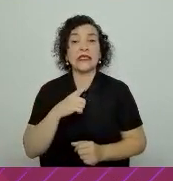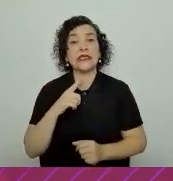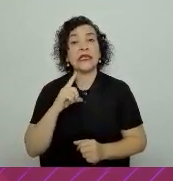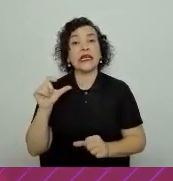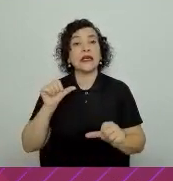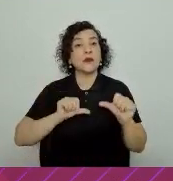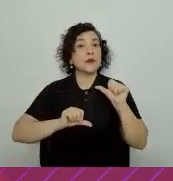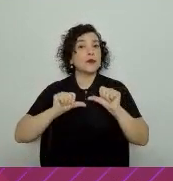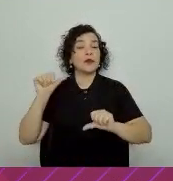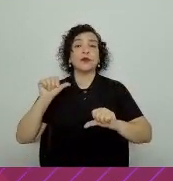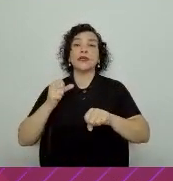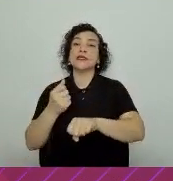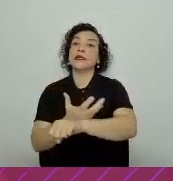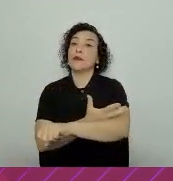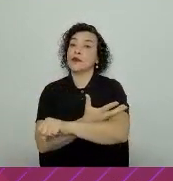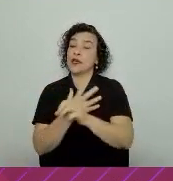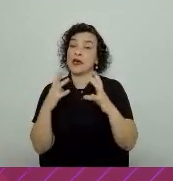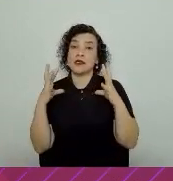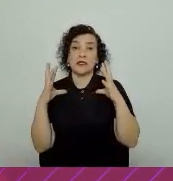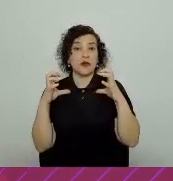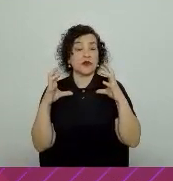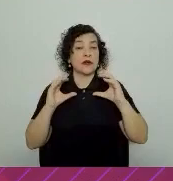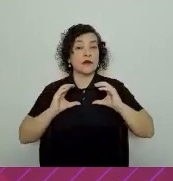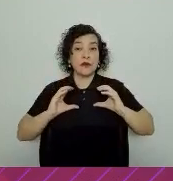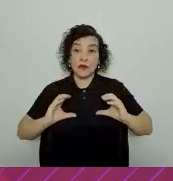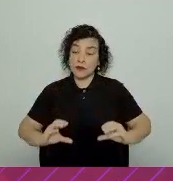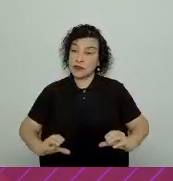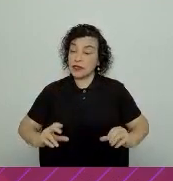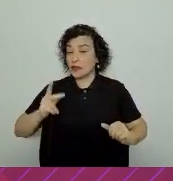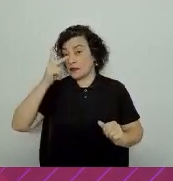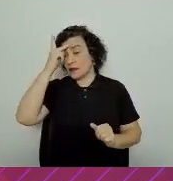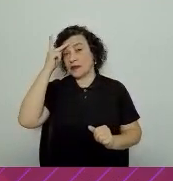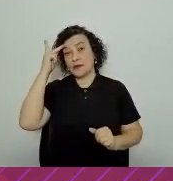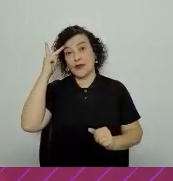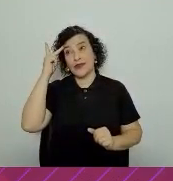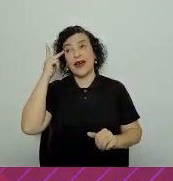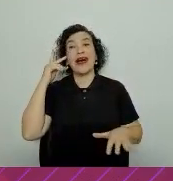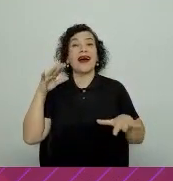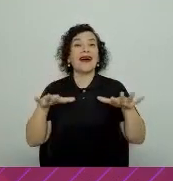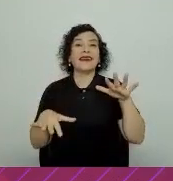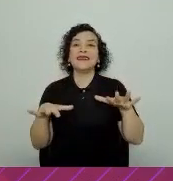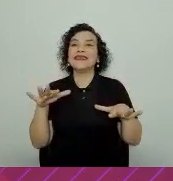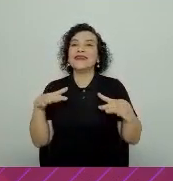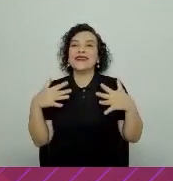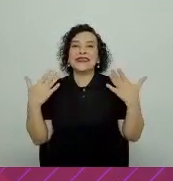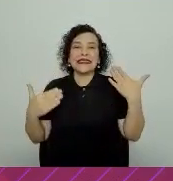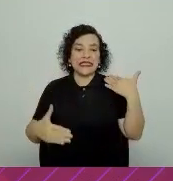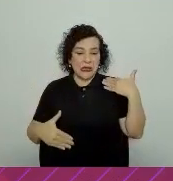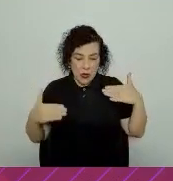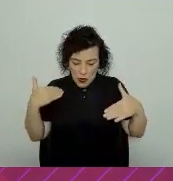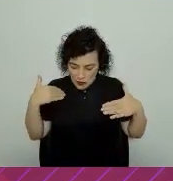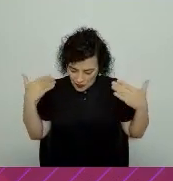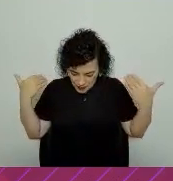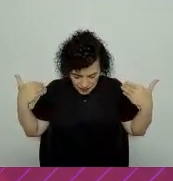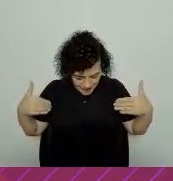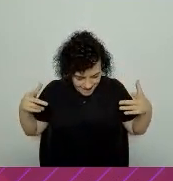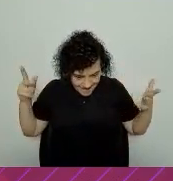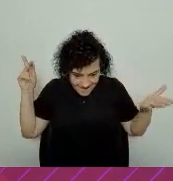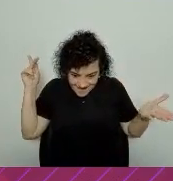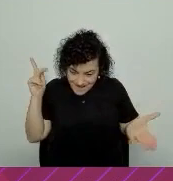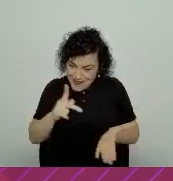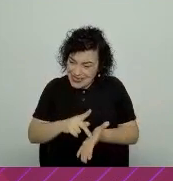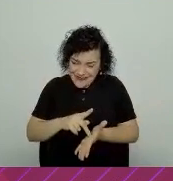emocionais também cognitivas e comportamentais das pessoas não aceitarem mais o seu corpo real e